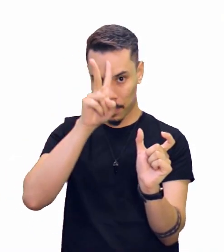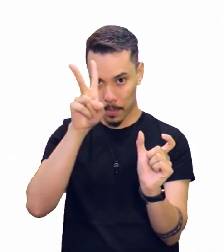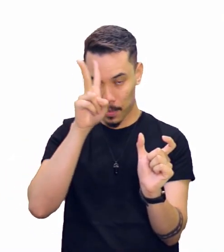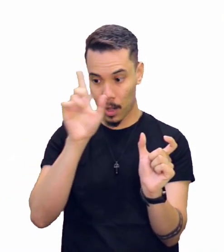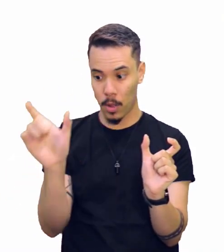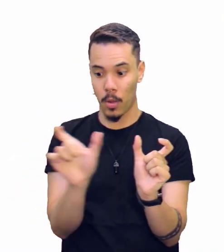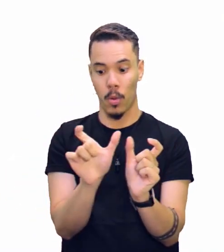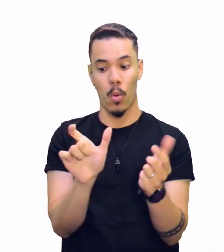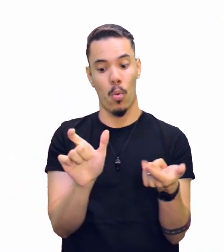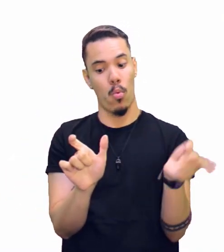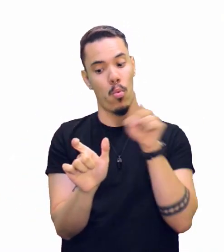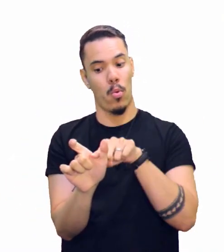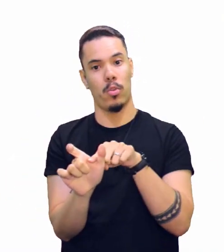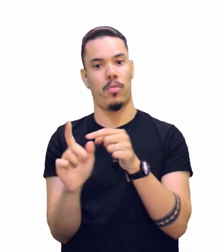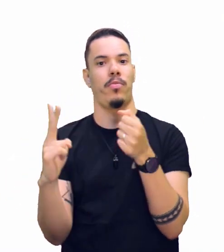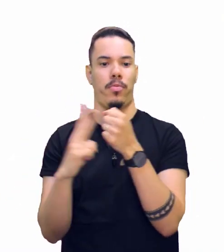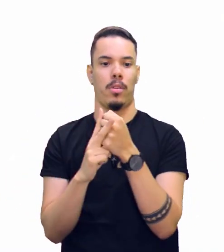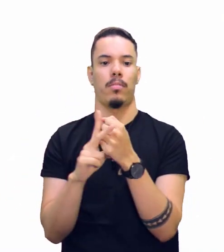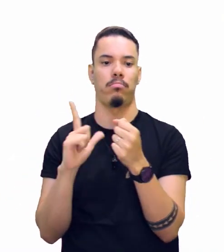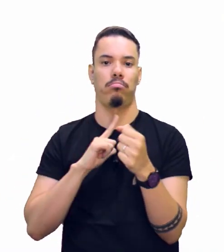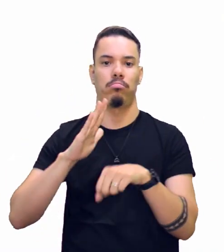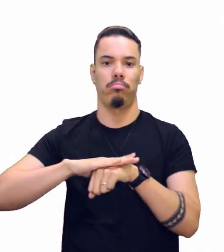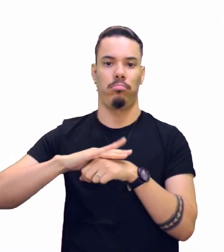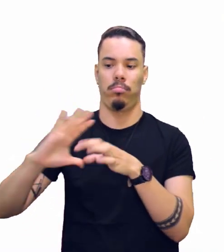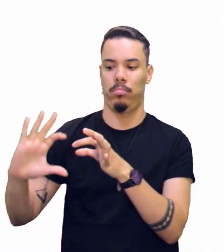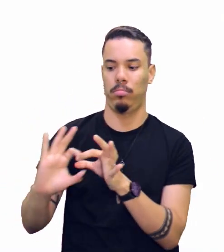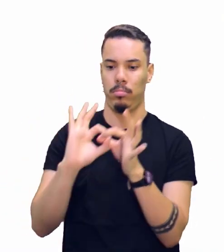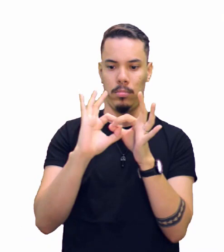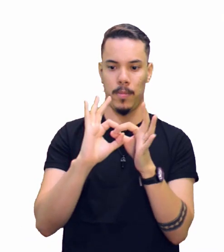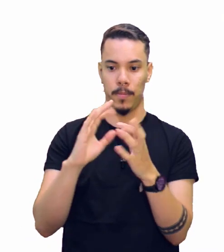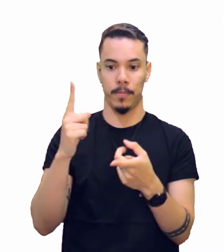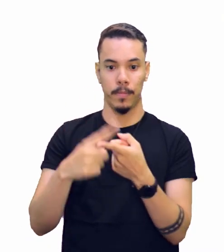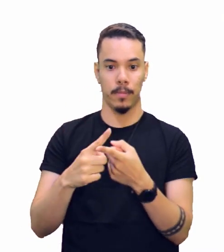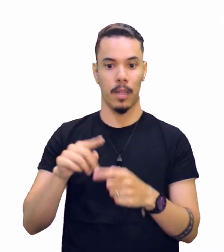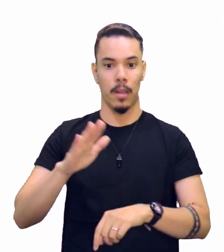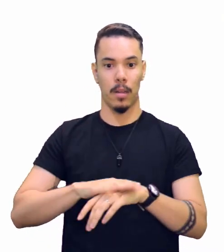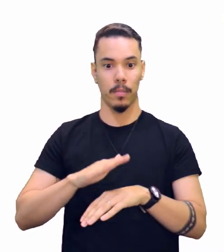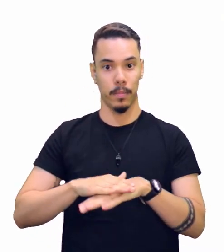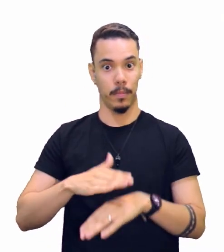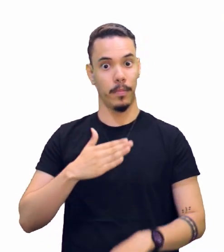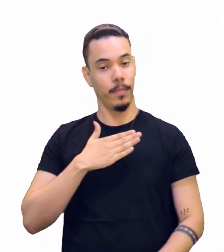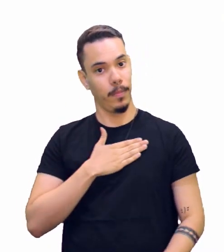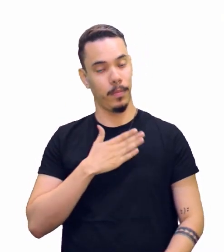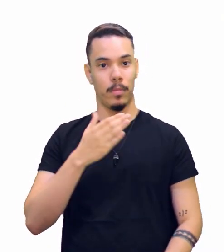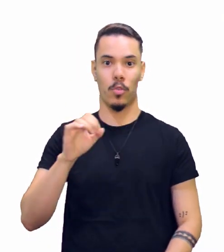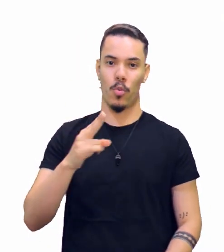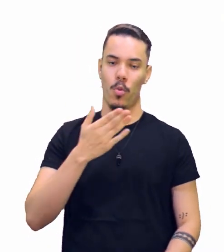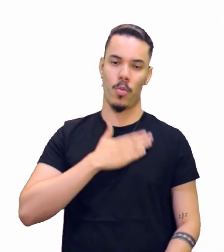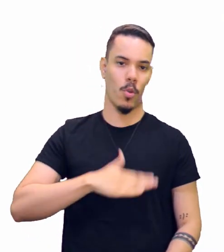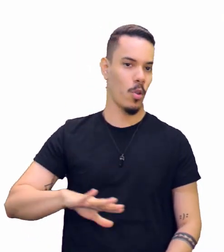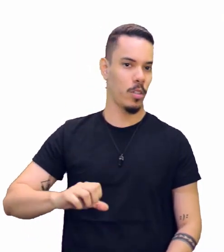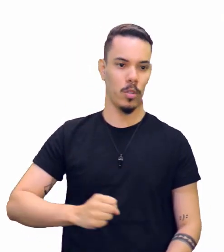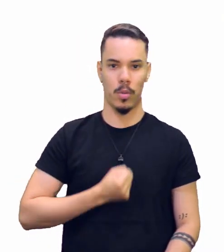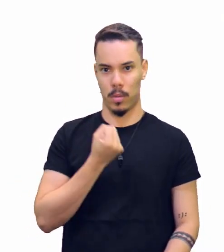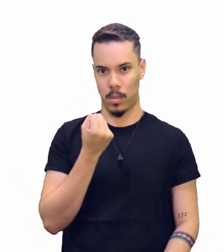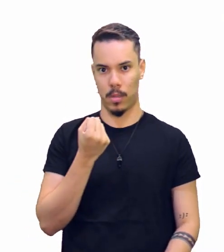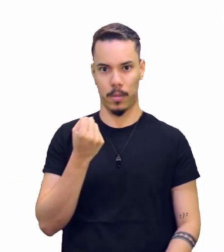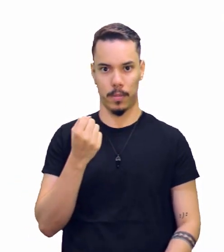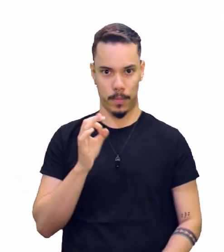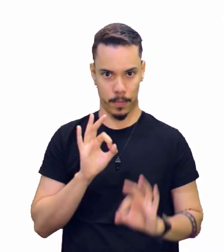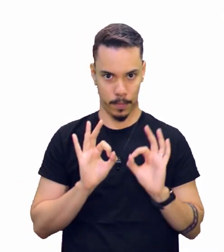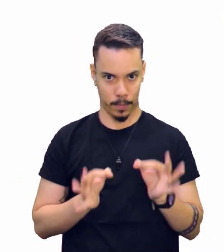próximo verbo que diz ação que eu gosto ou desgosto ou odeio ou assim por